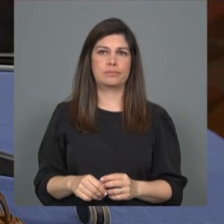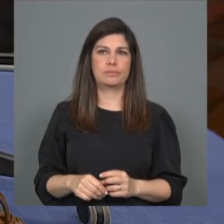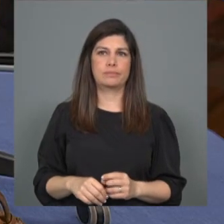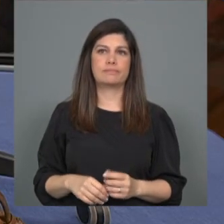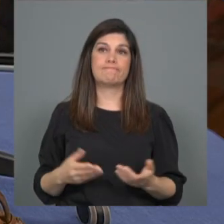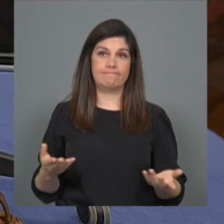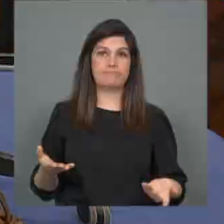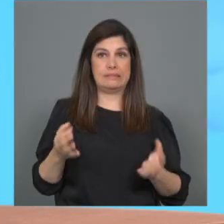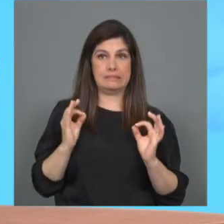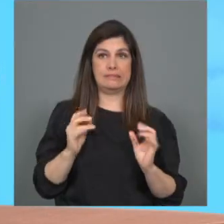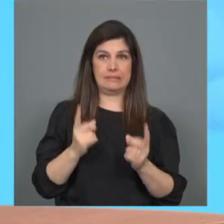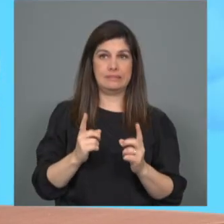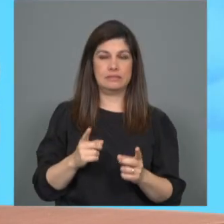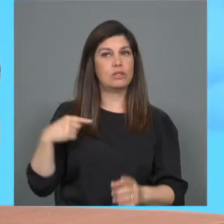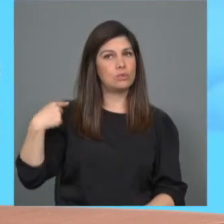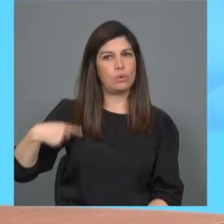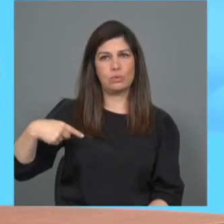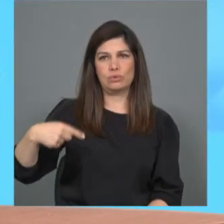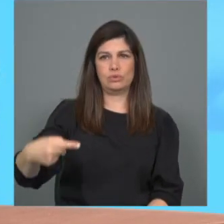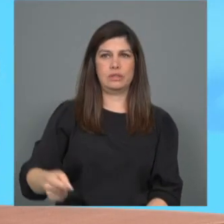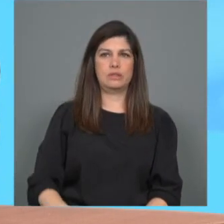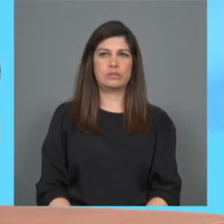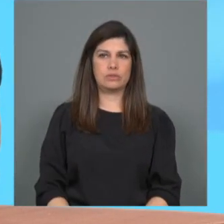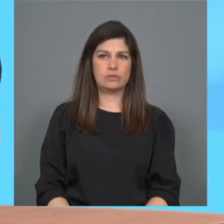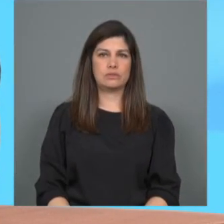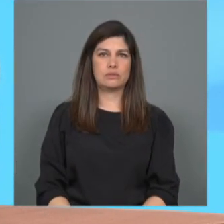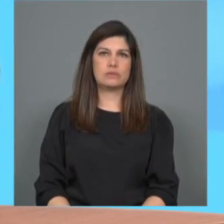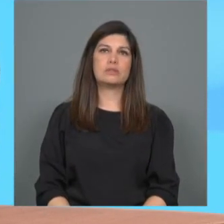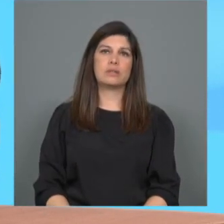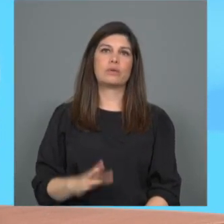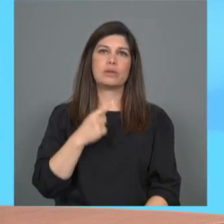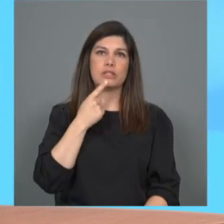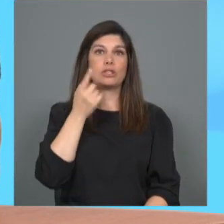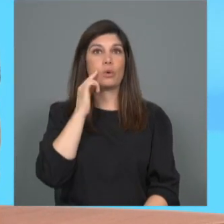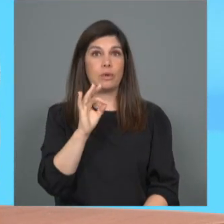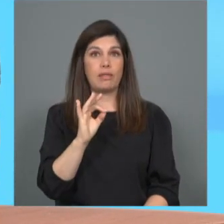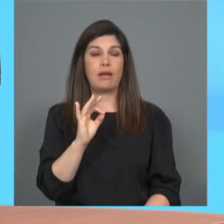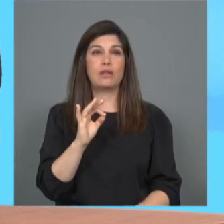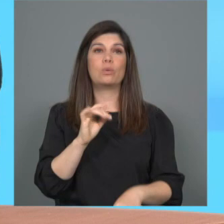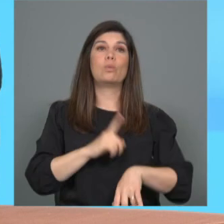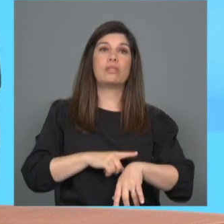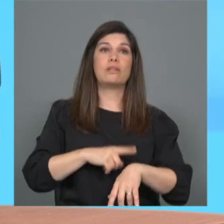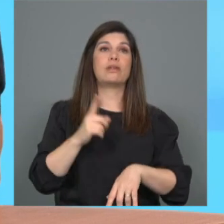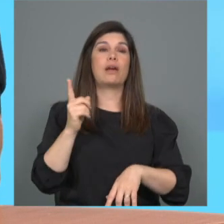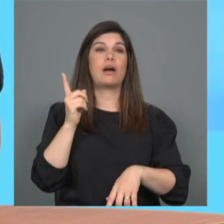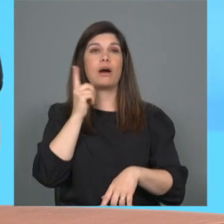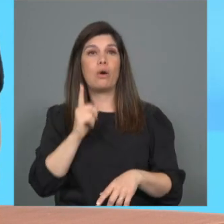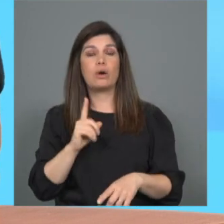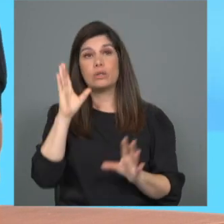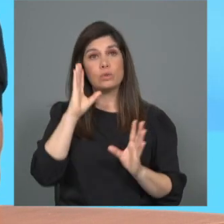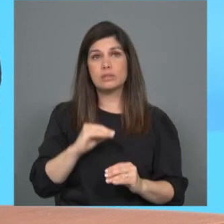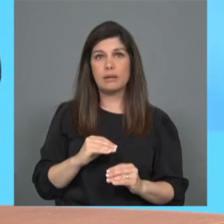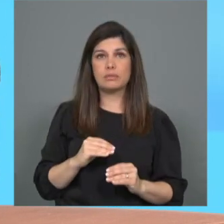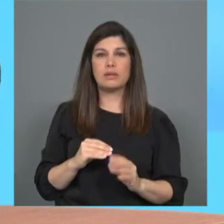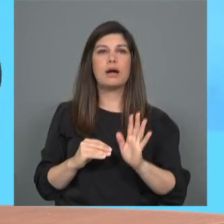Pois, exatamente, todos os dias. Então essas parábolas, cuidado porque não sabeis o dia nem a hora. Não saber o dia e a hora não